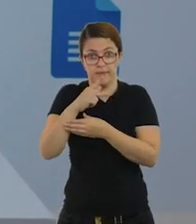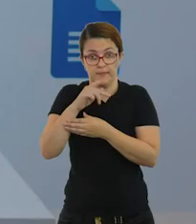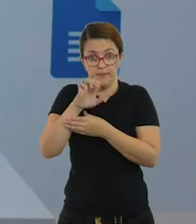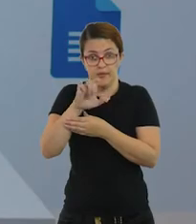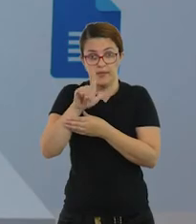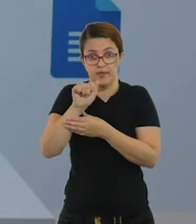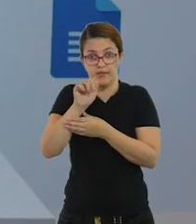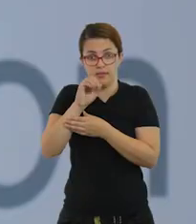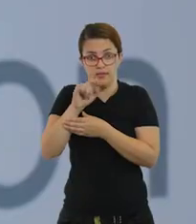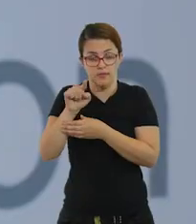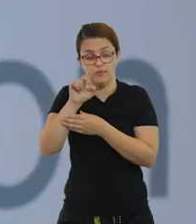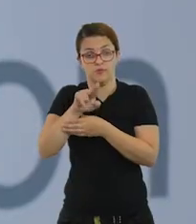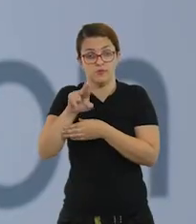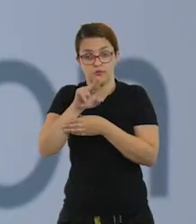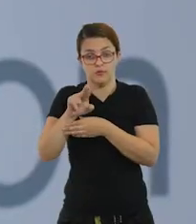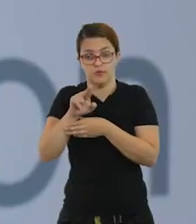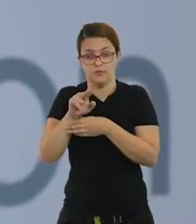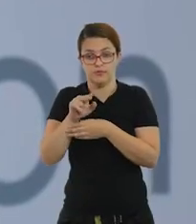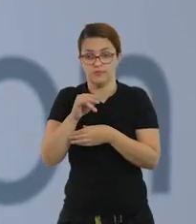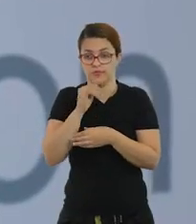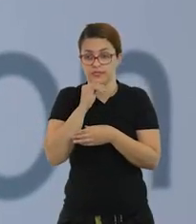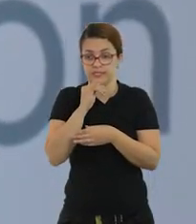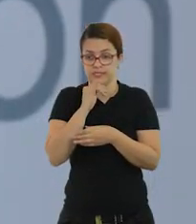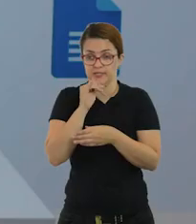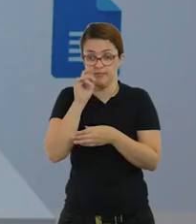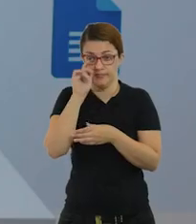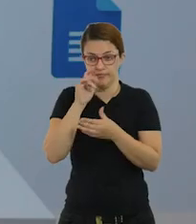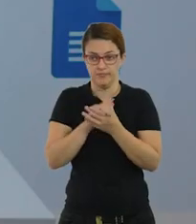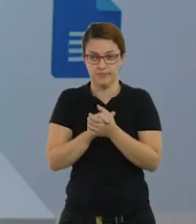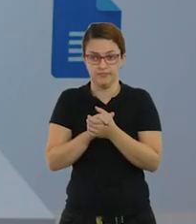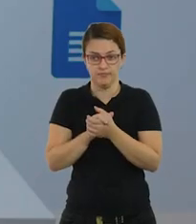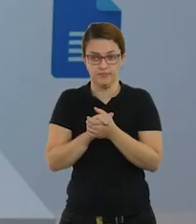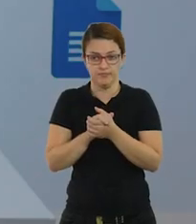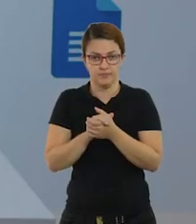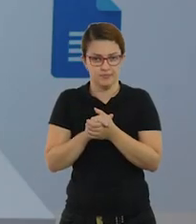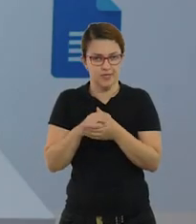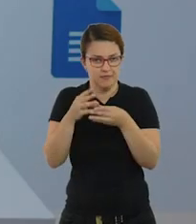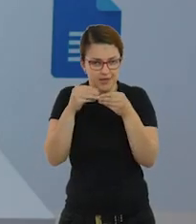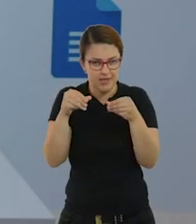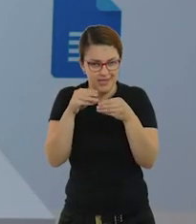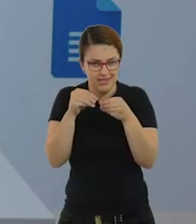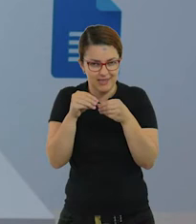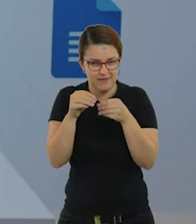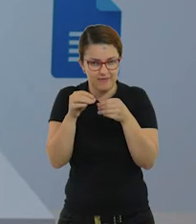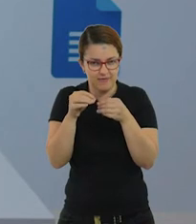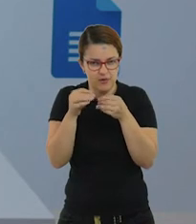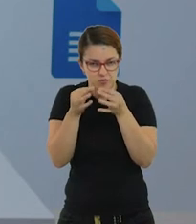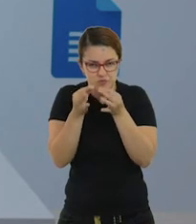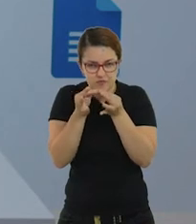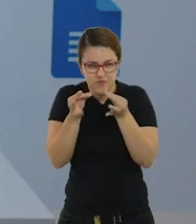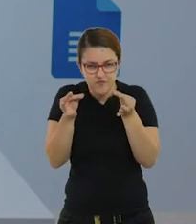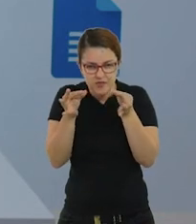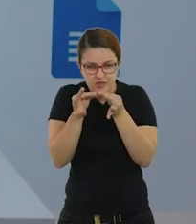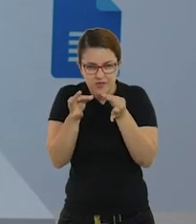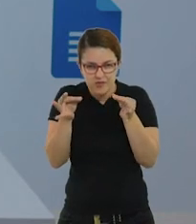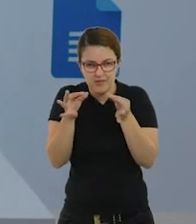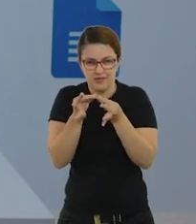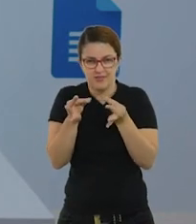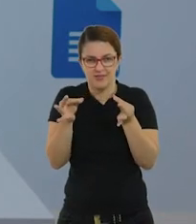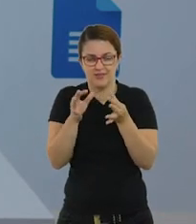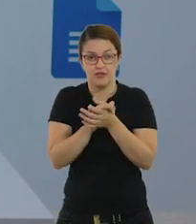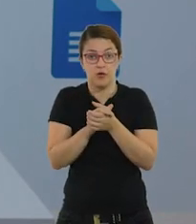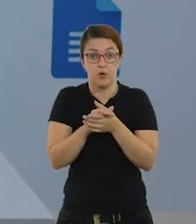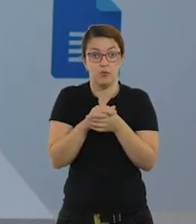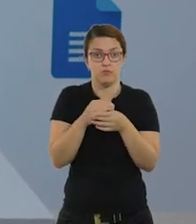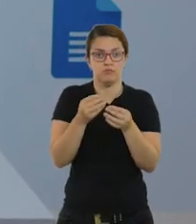para nós conseguirmos dosar o tempo. Então aqui, ó, por exemplo, aqui eu fiz com isso porque essa farinha é bem fininha. Se você fizer com uma areia um pouco